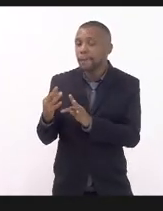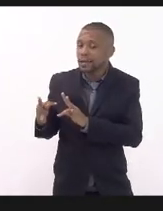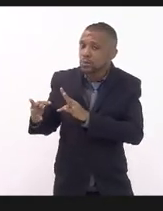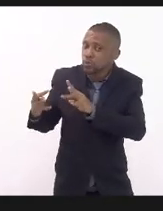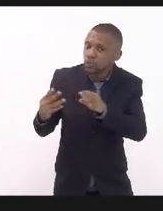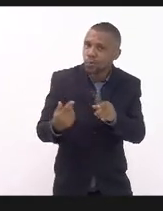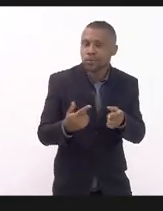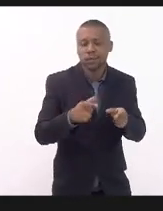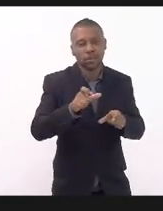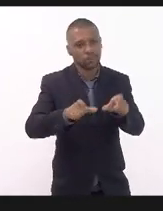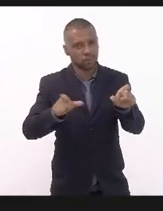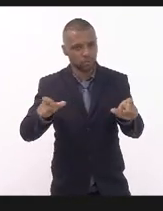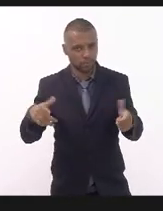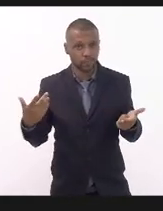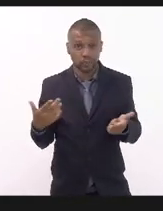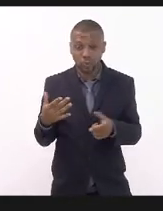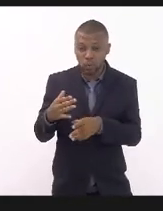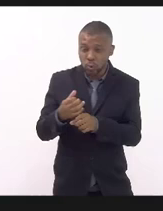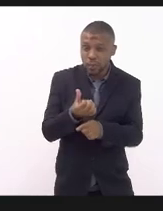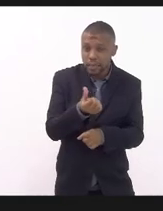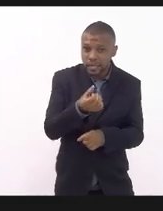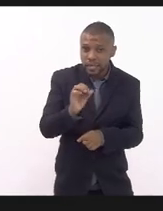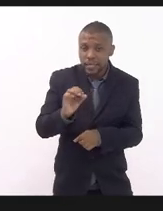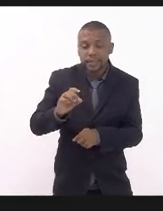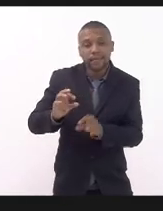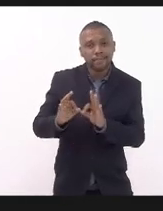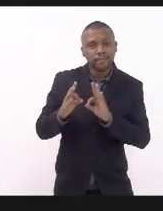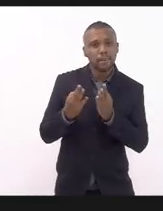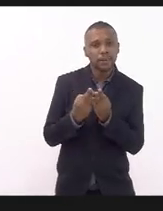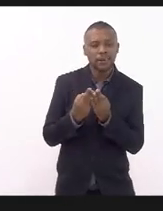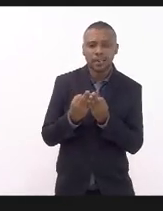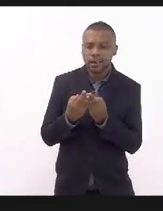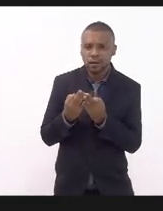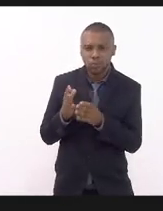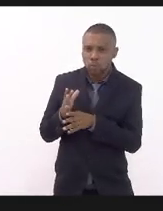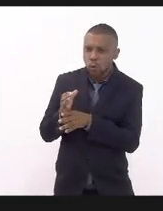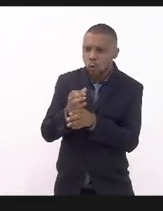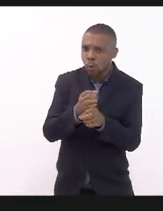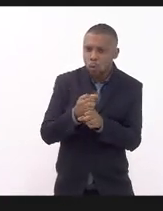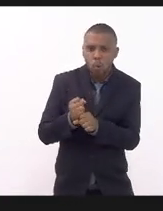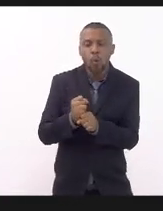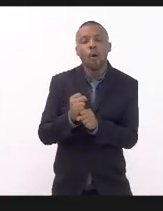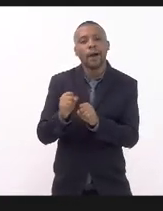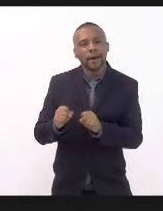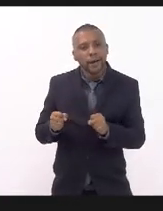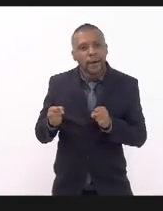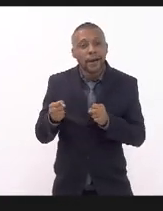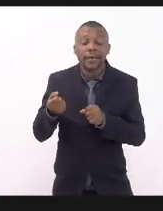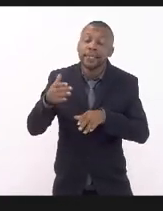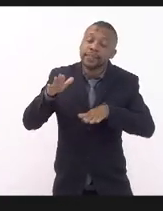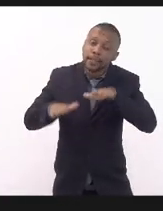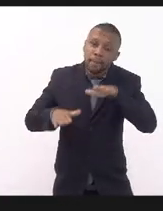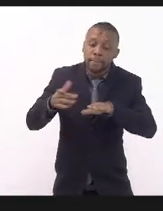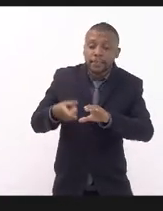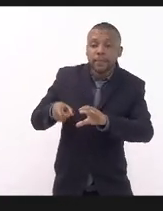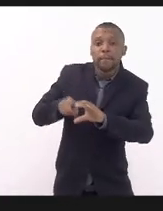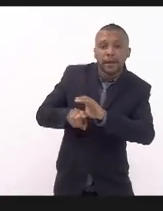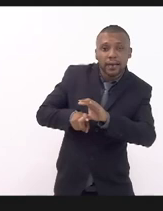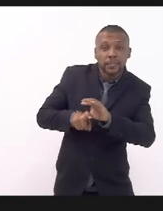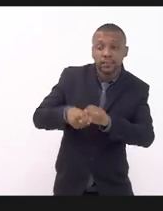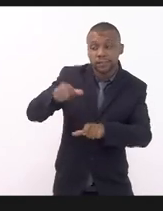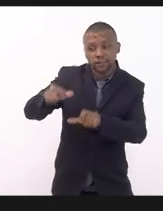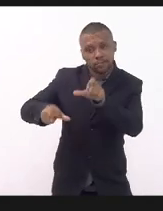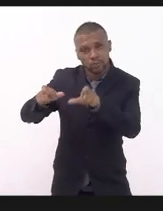para todos. São 60 famílias, presidente. Quase 60 famílias, né, dependentes dos seus